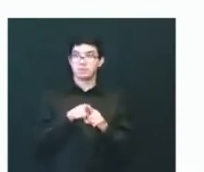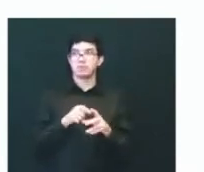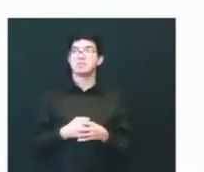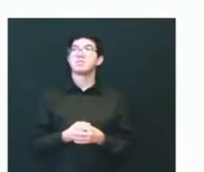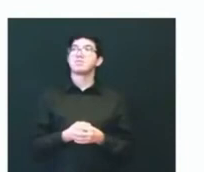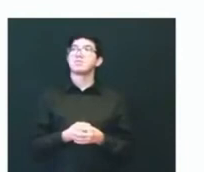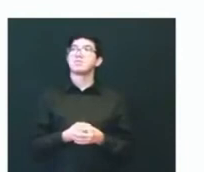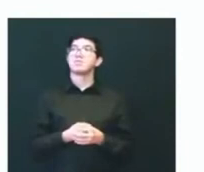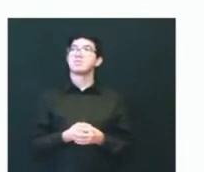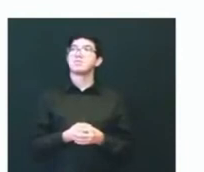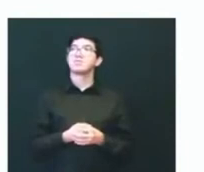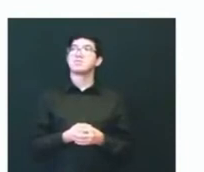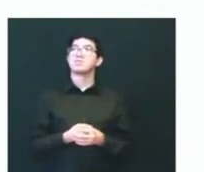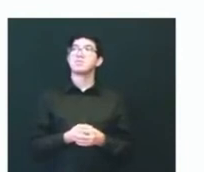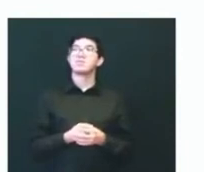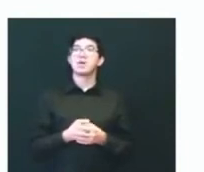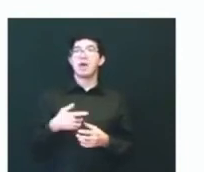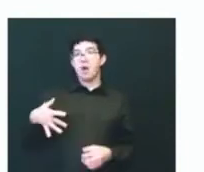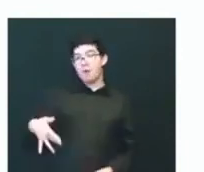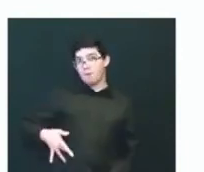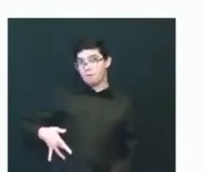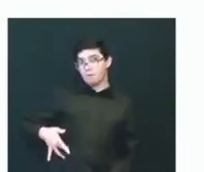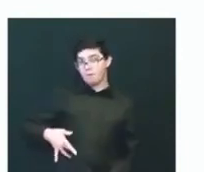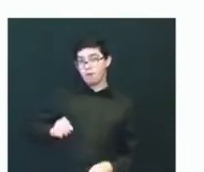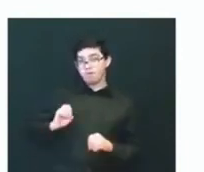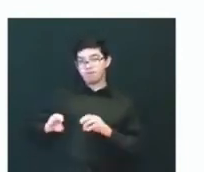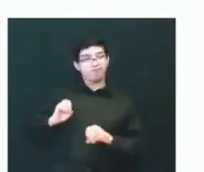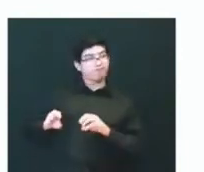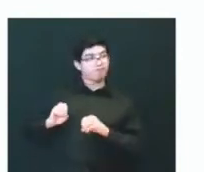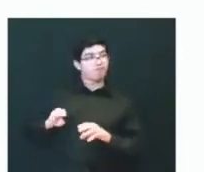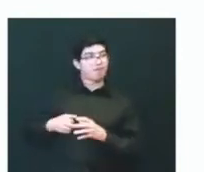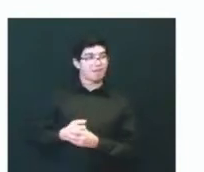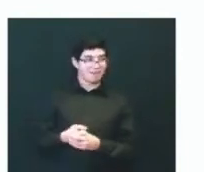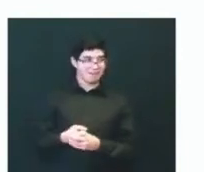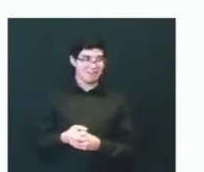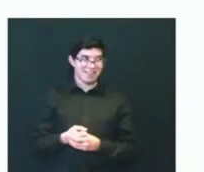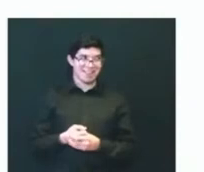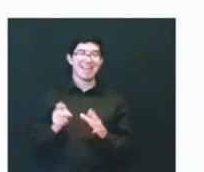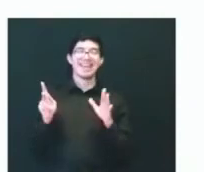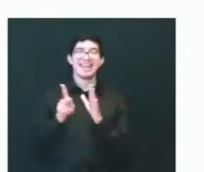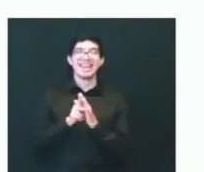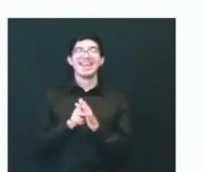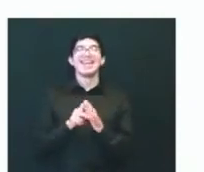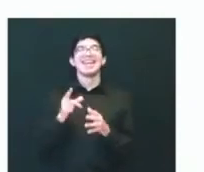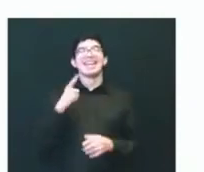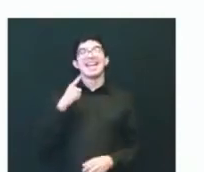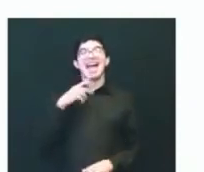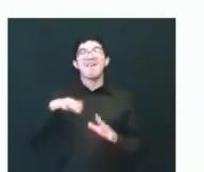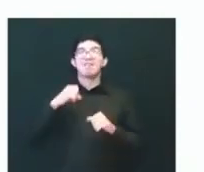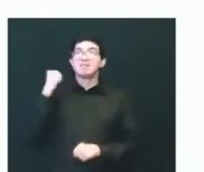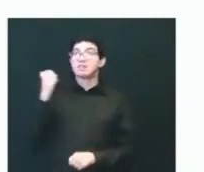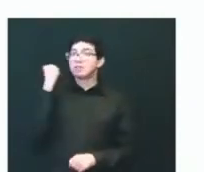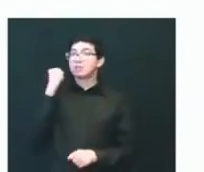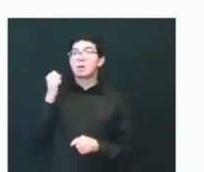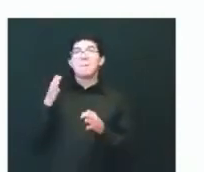exercem influência no nosso fígado. No nosso fígado, pelas proteínas de fase aguda, há uma redução